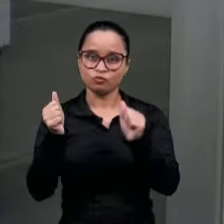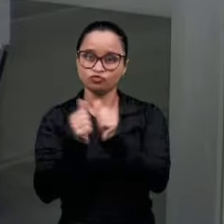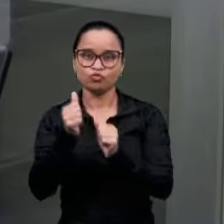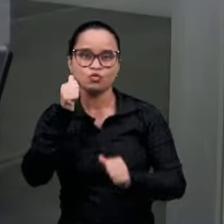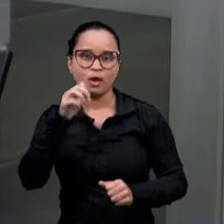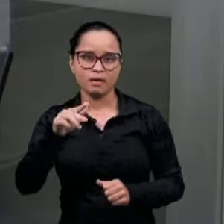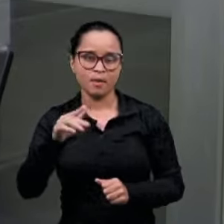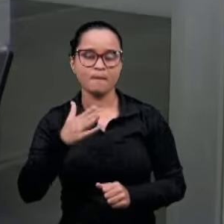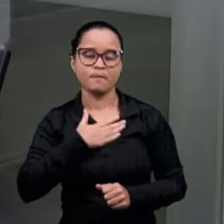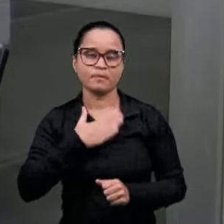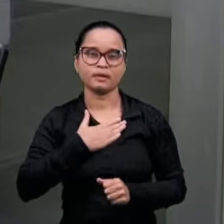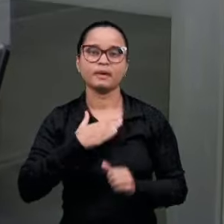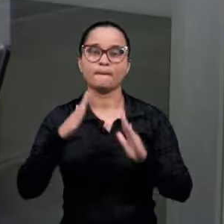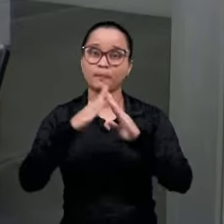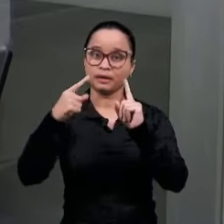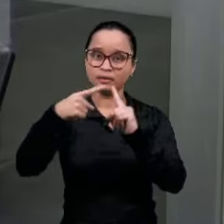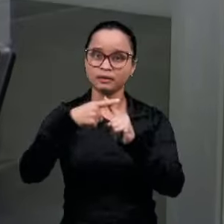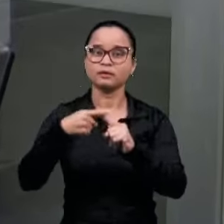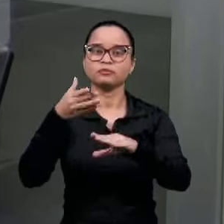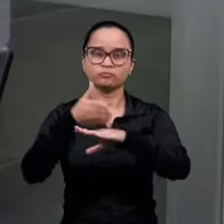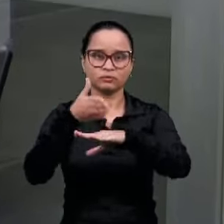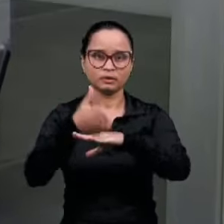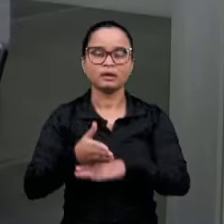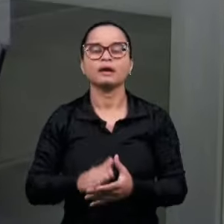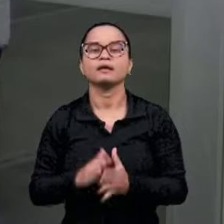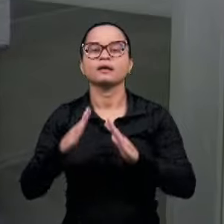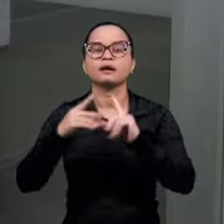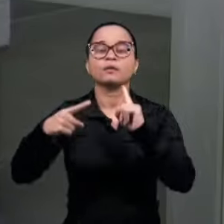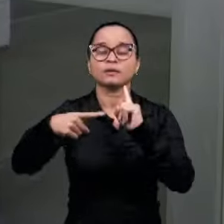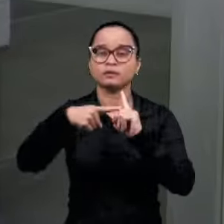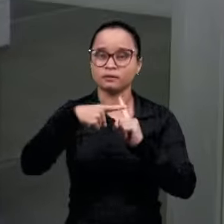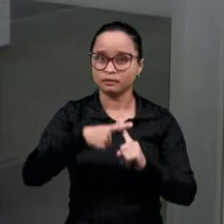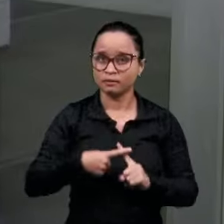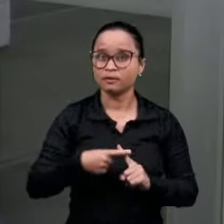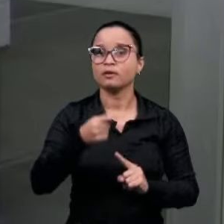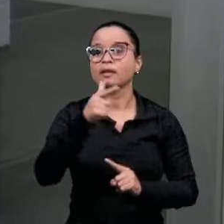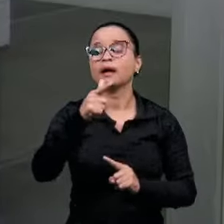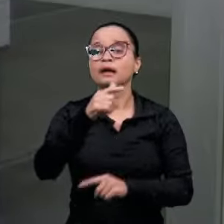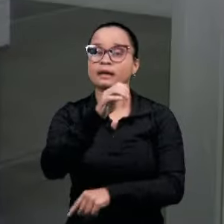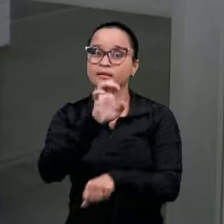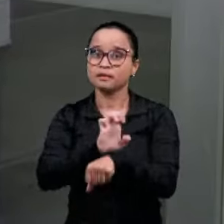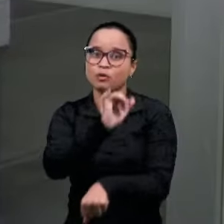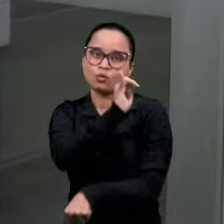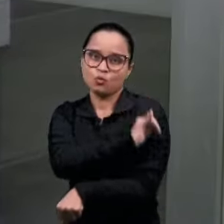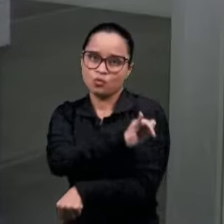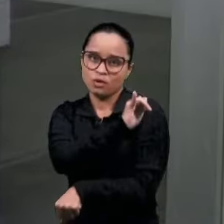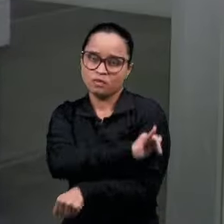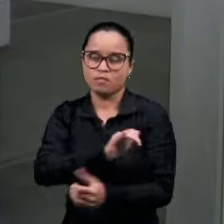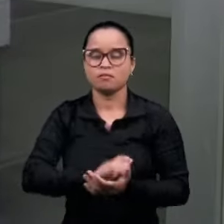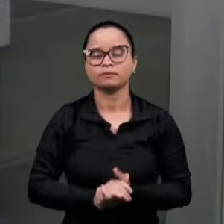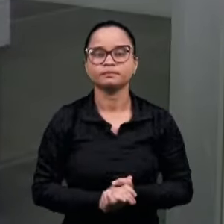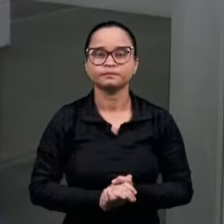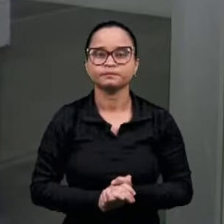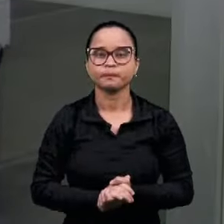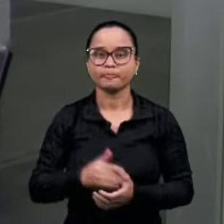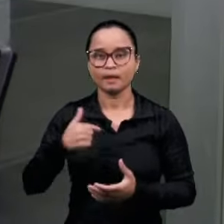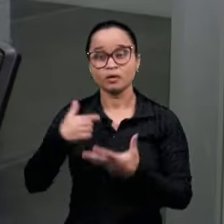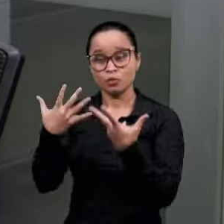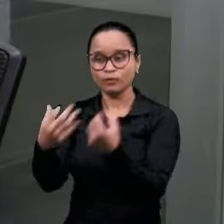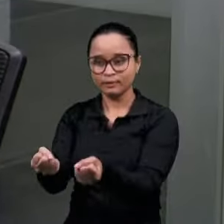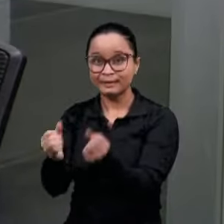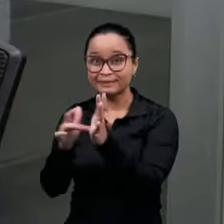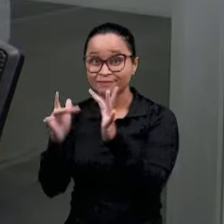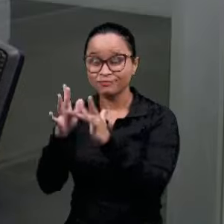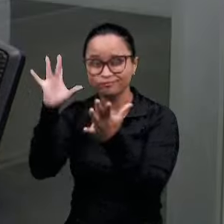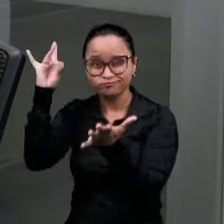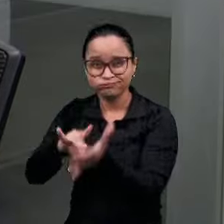igreja, sempre para a igreja. Era uma igreja presbiteriana ali em São Gonçalo. E eu me converti quando eu tinha 15 anos